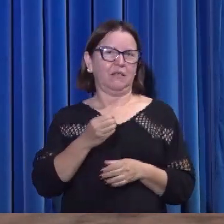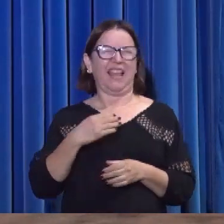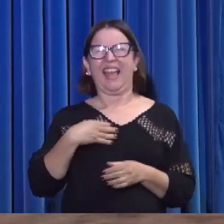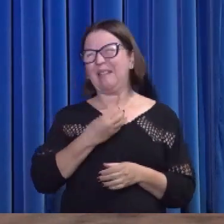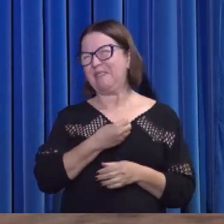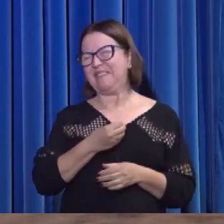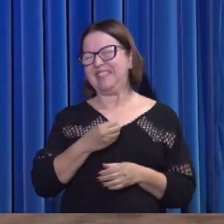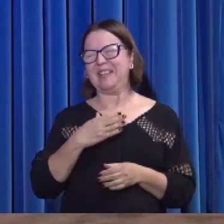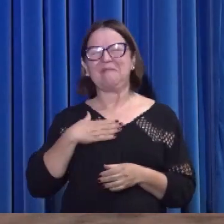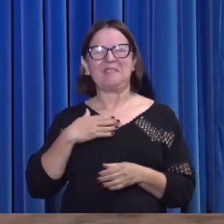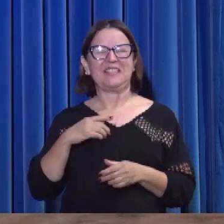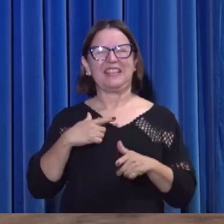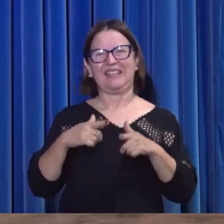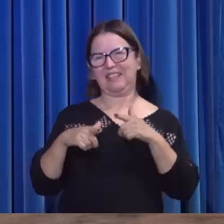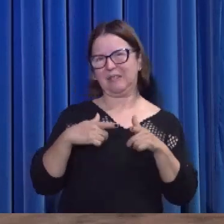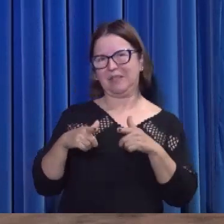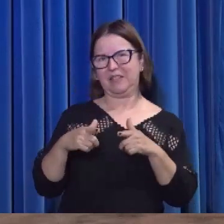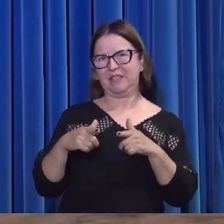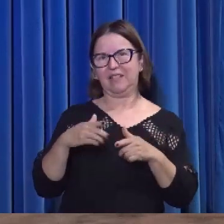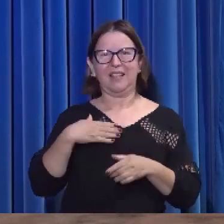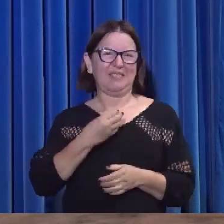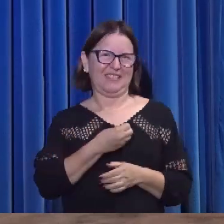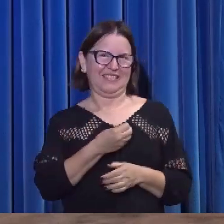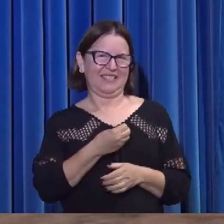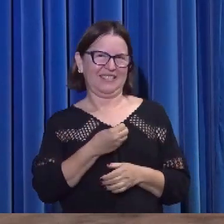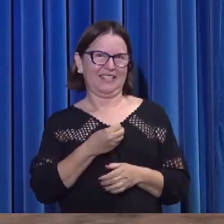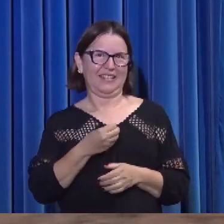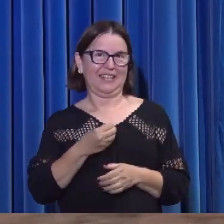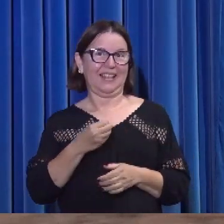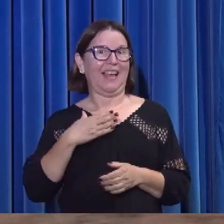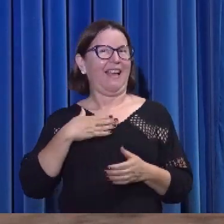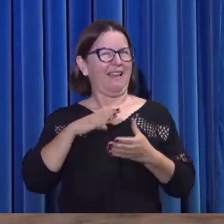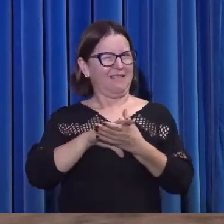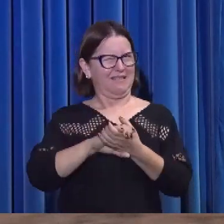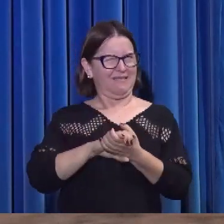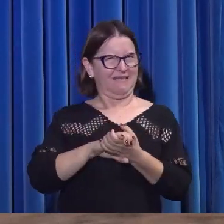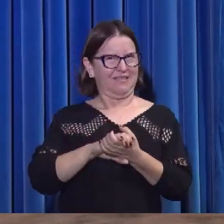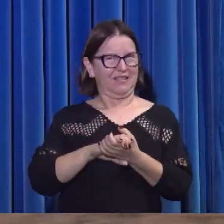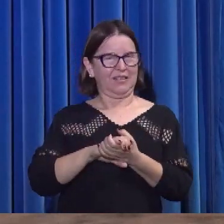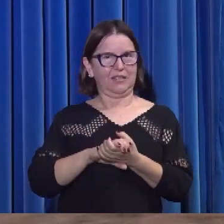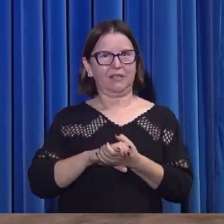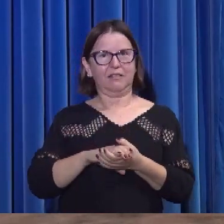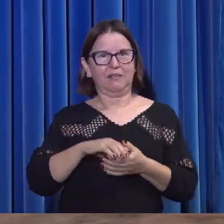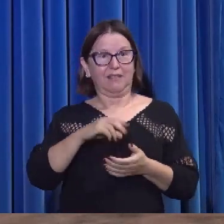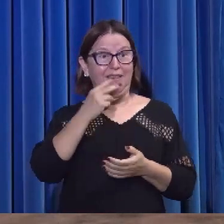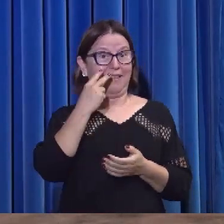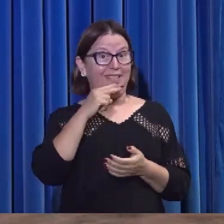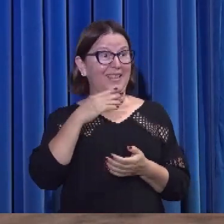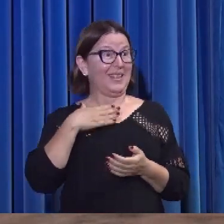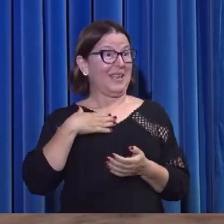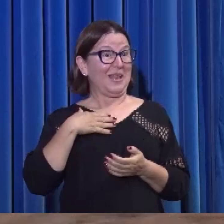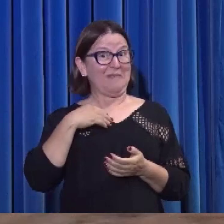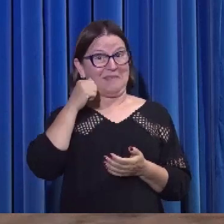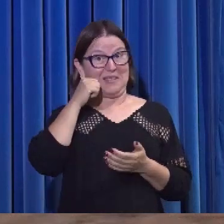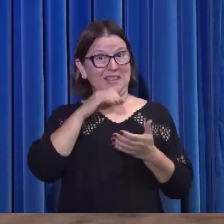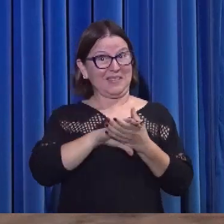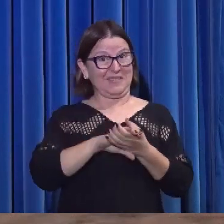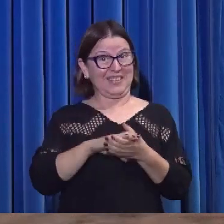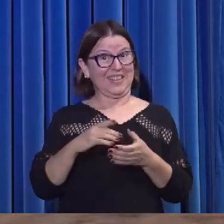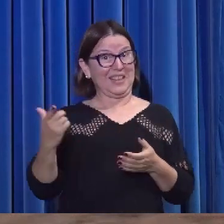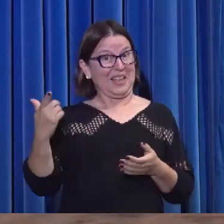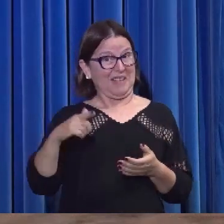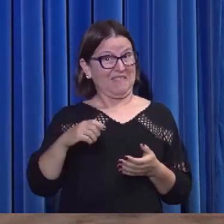meu trabalho. O meu viver é minha esposa. Estou olhando aqui para minha esposa que voltou de governador semana